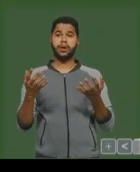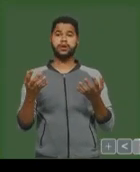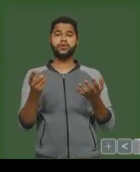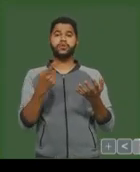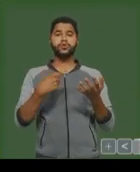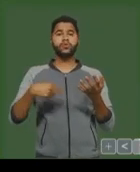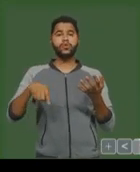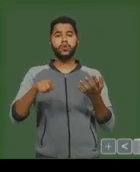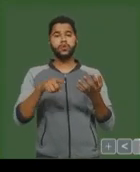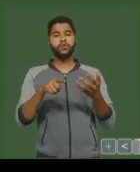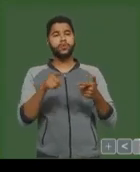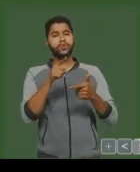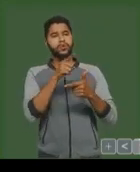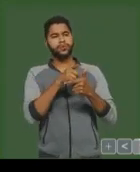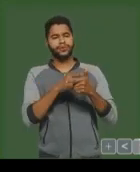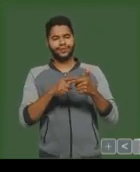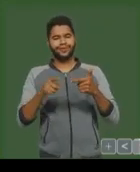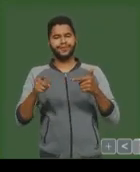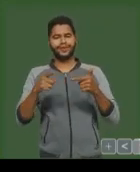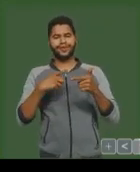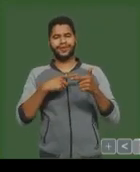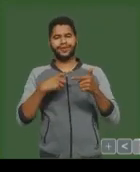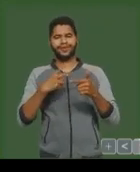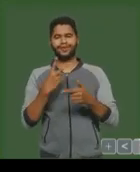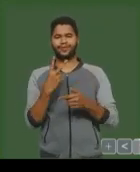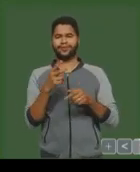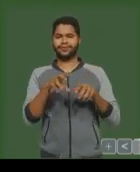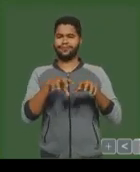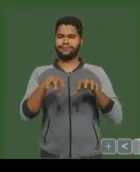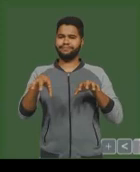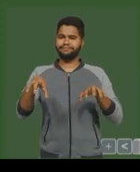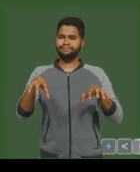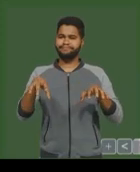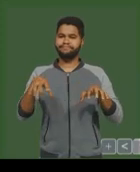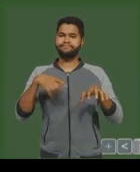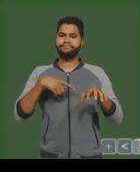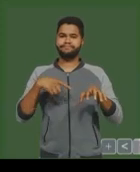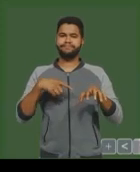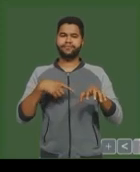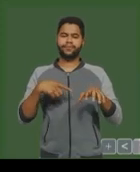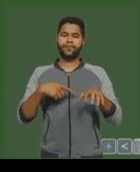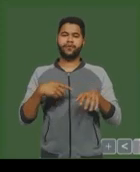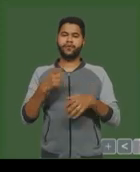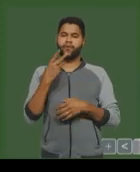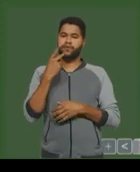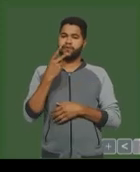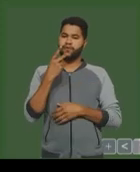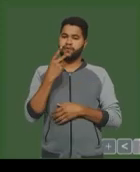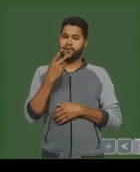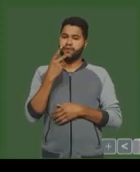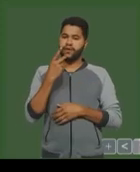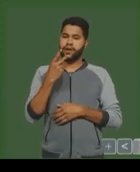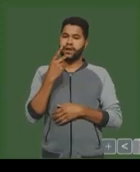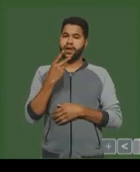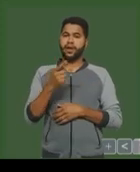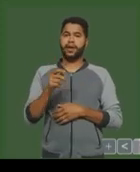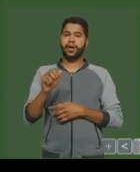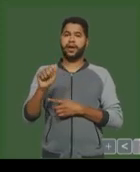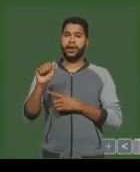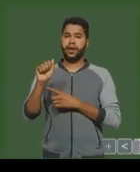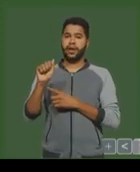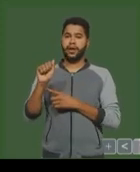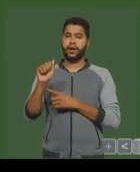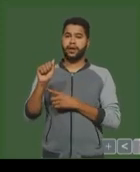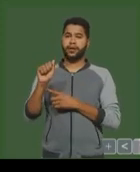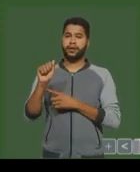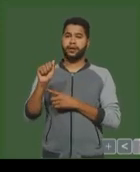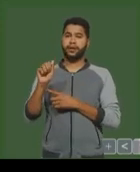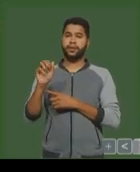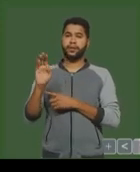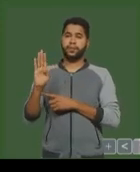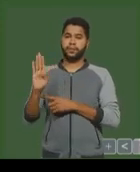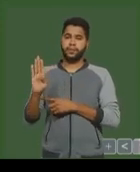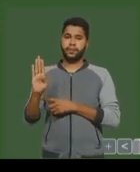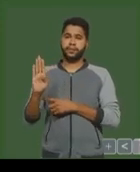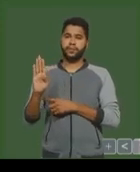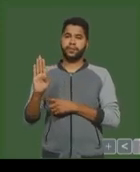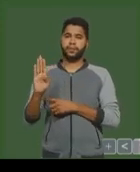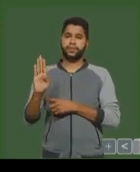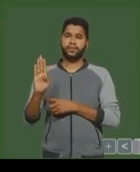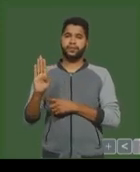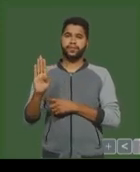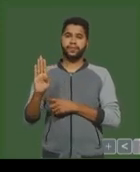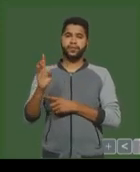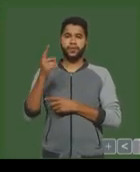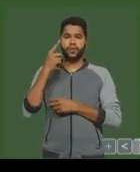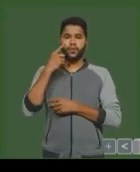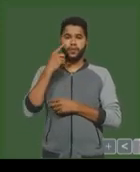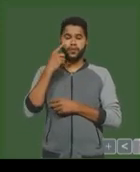dividir esse segmento em dois pedaços. Um pedaço que eu vou chamar de A e outro que eu vou chamar de B. Vocês estão